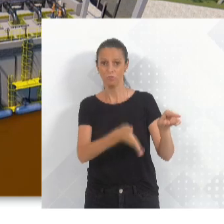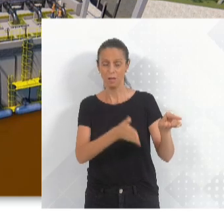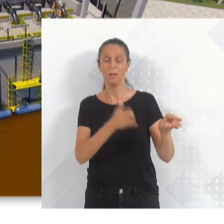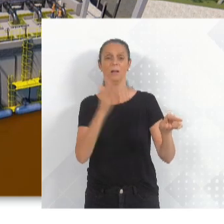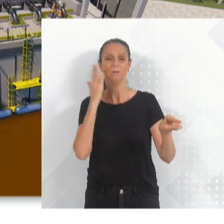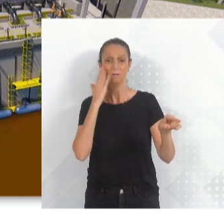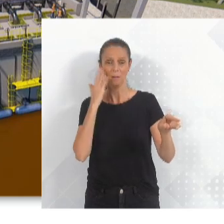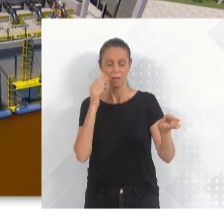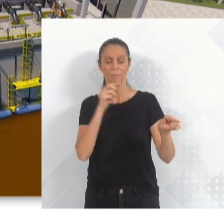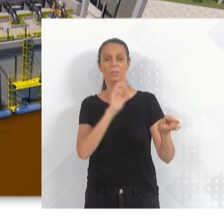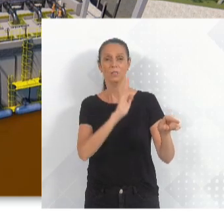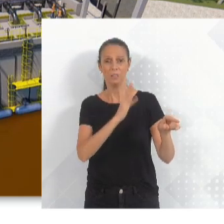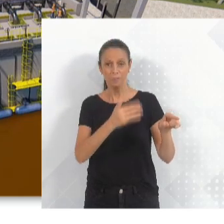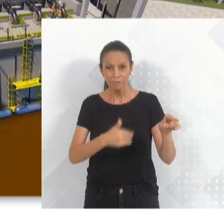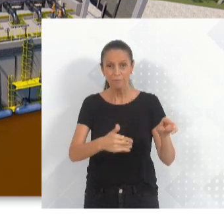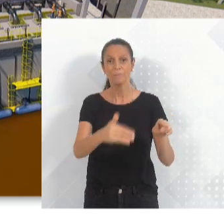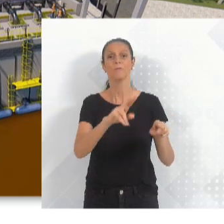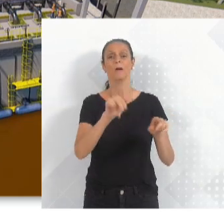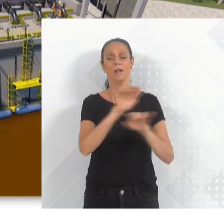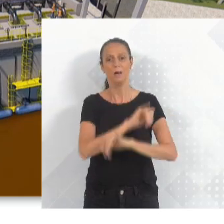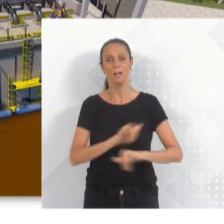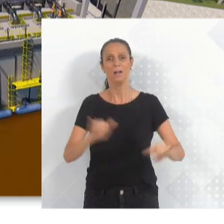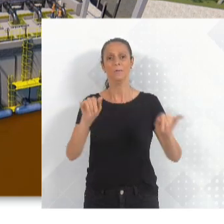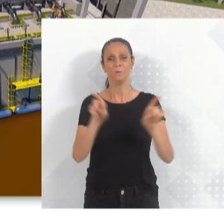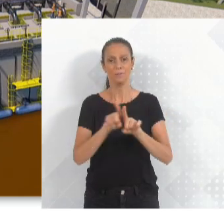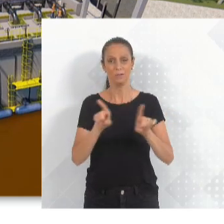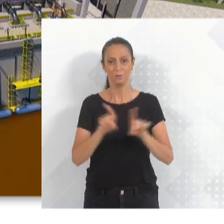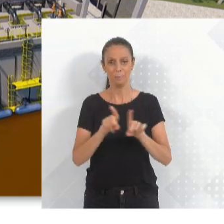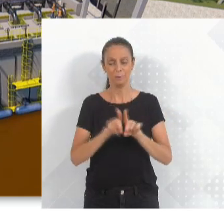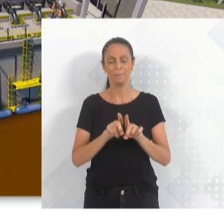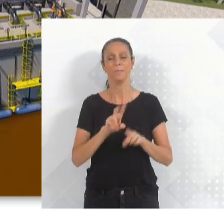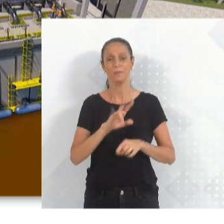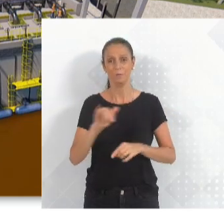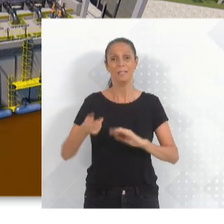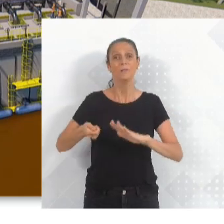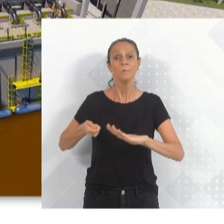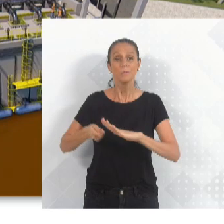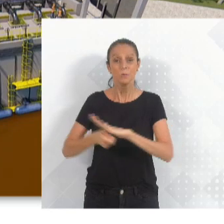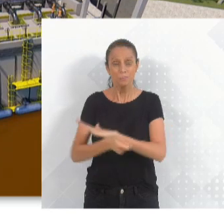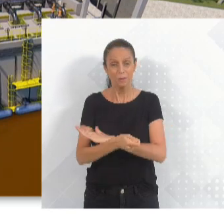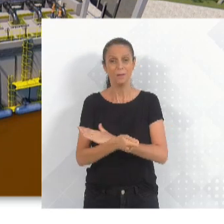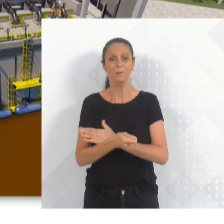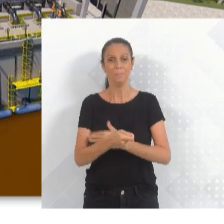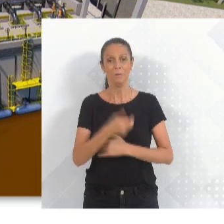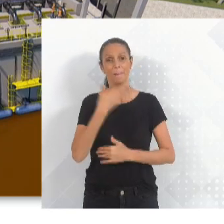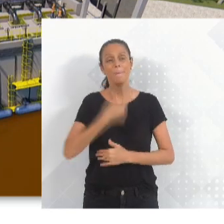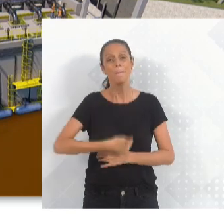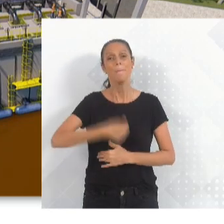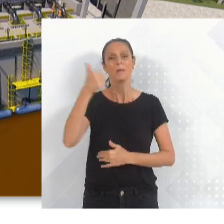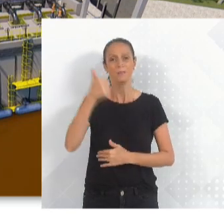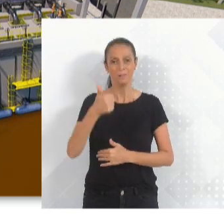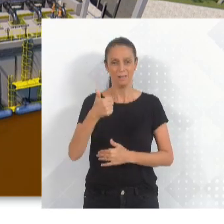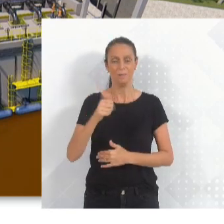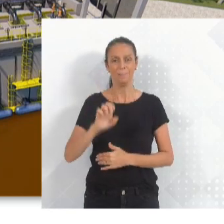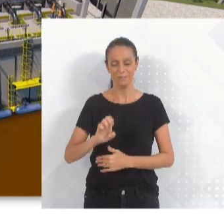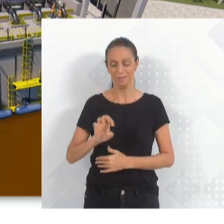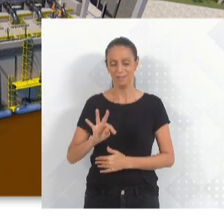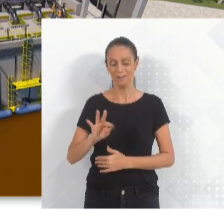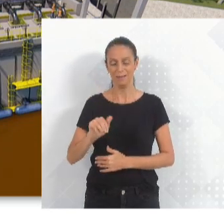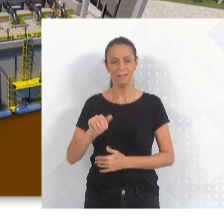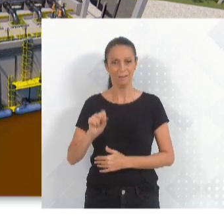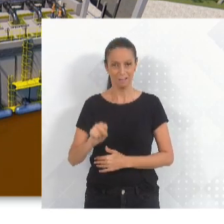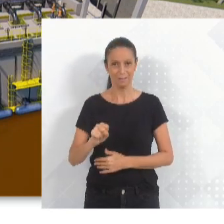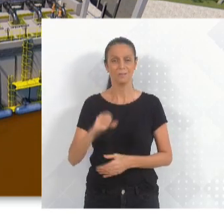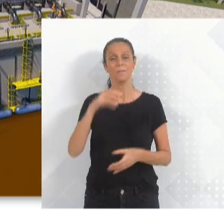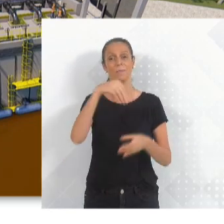momento adequado, vai estar fazendo o anúncio dos próximos grandes investimentos que nós faremos ainda esse ano no